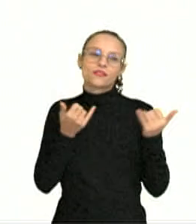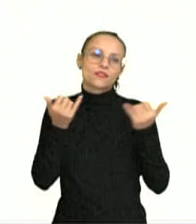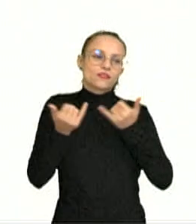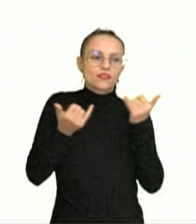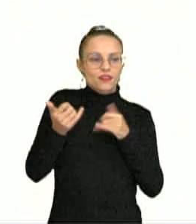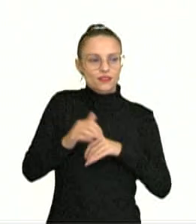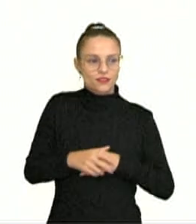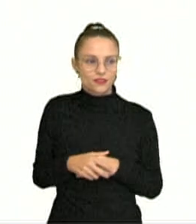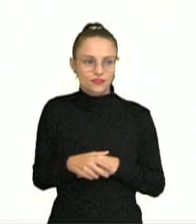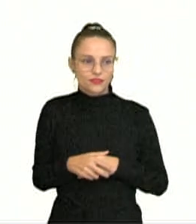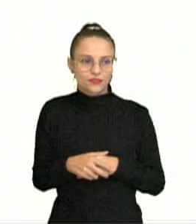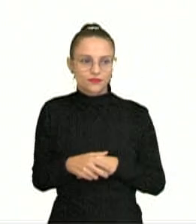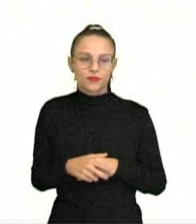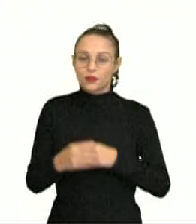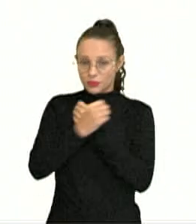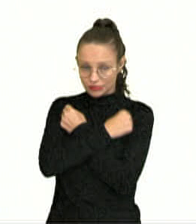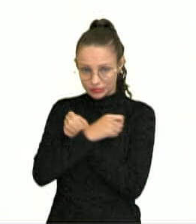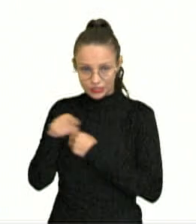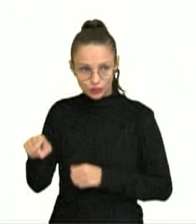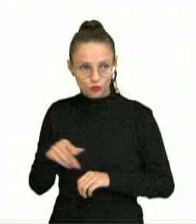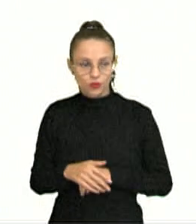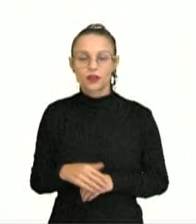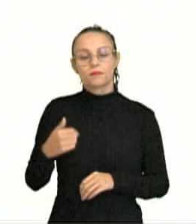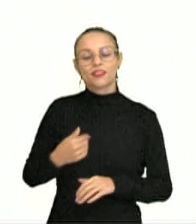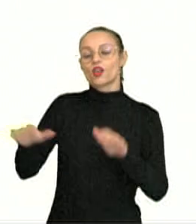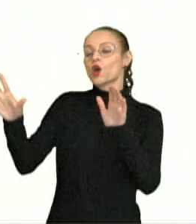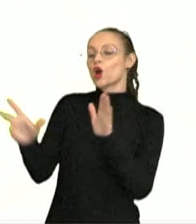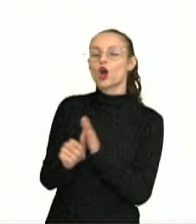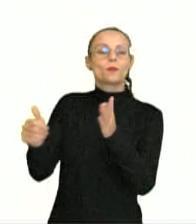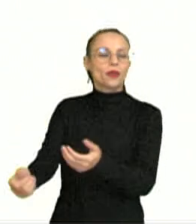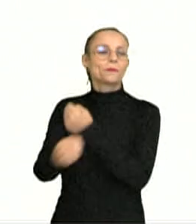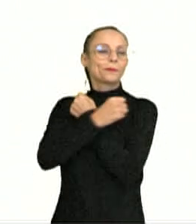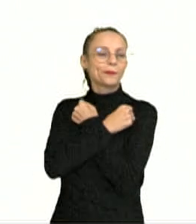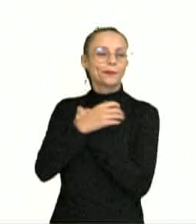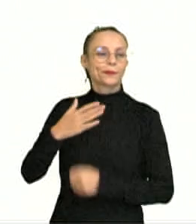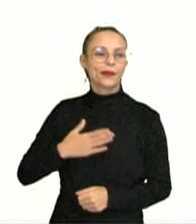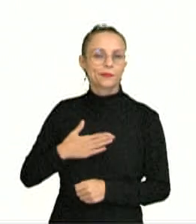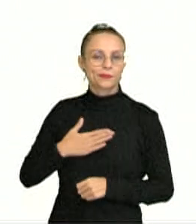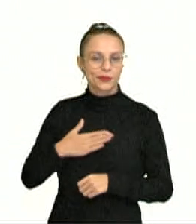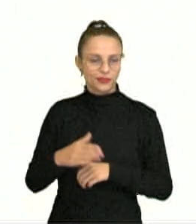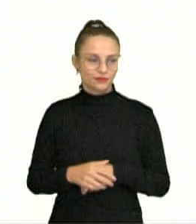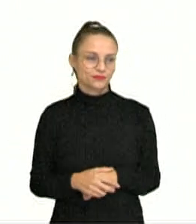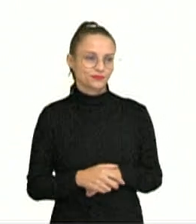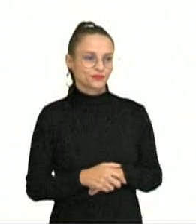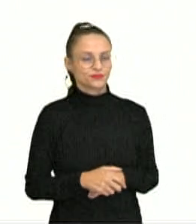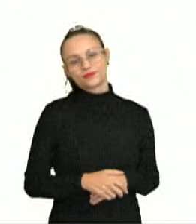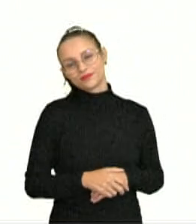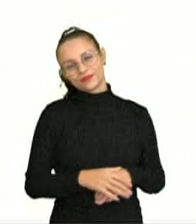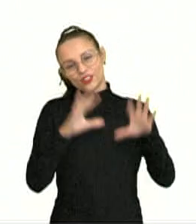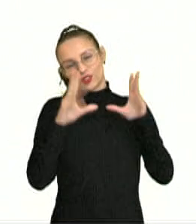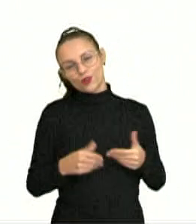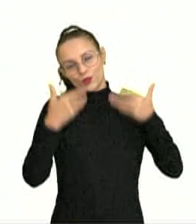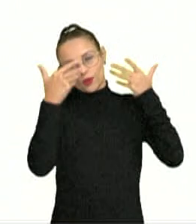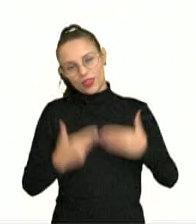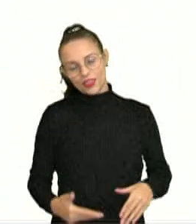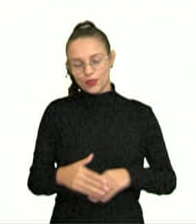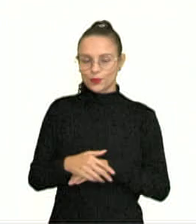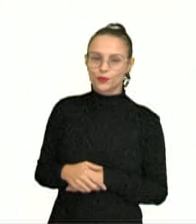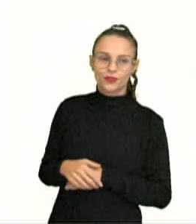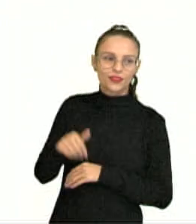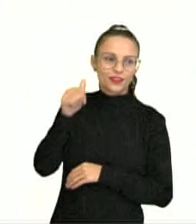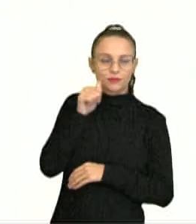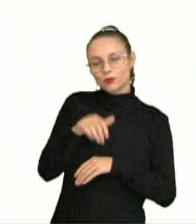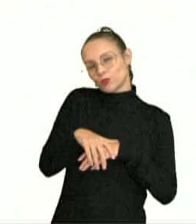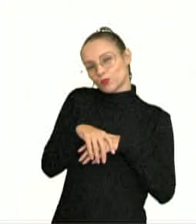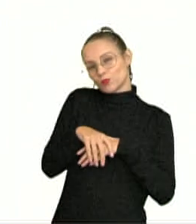lá, abraçando. Mas eu roubei você pra mim. Tião, todo eu. Maria fazendo